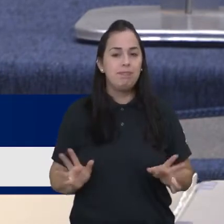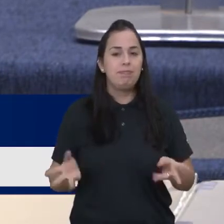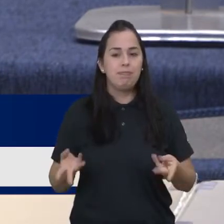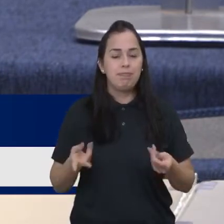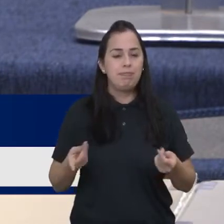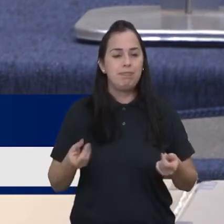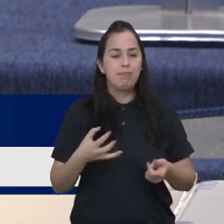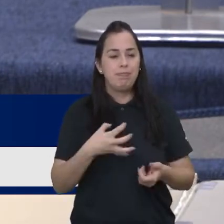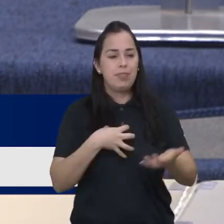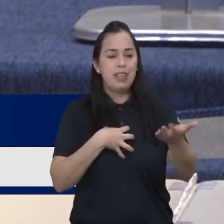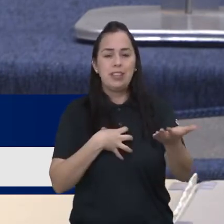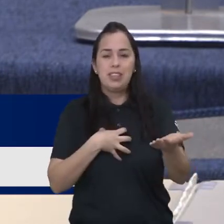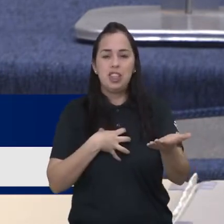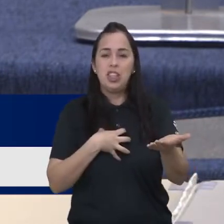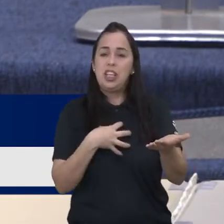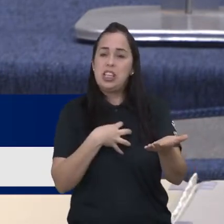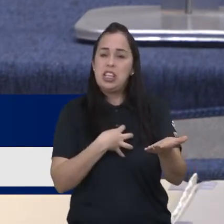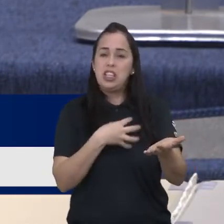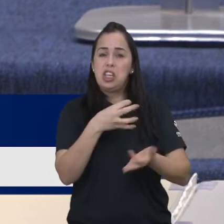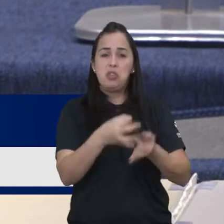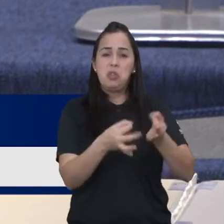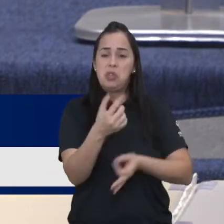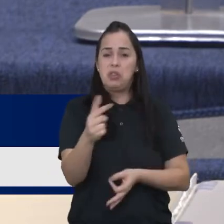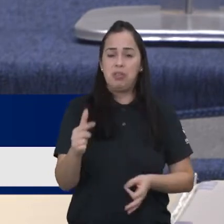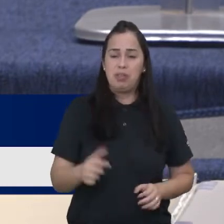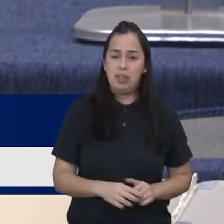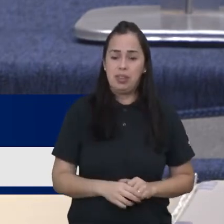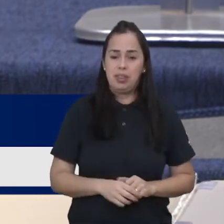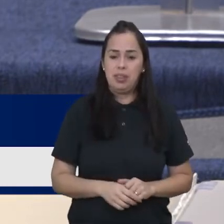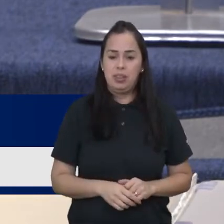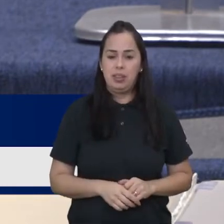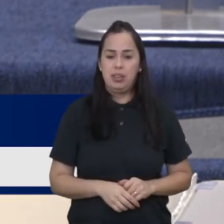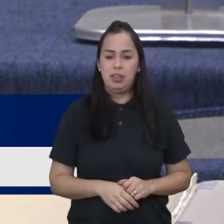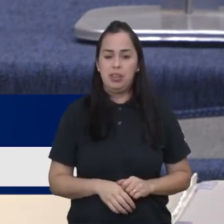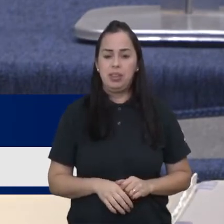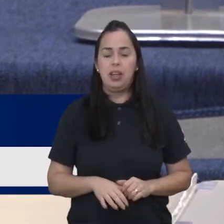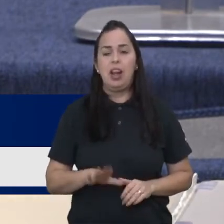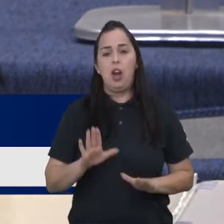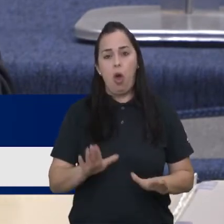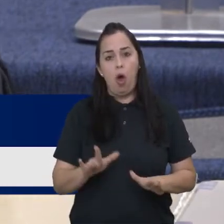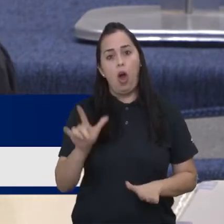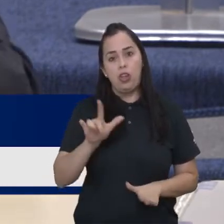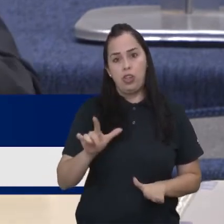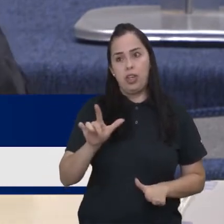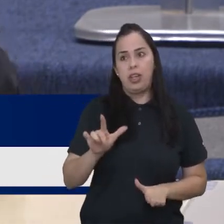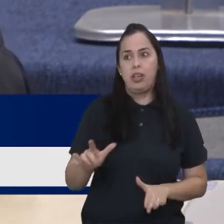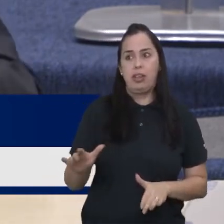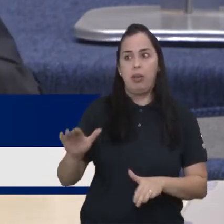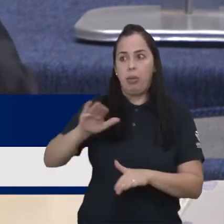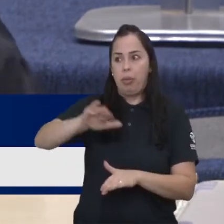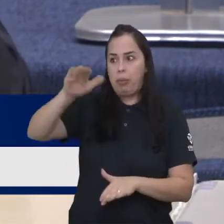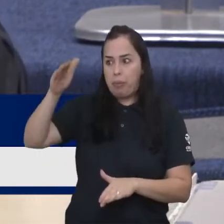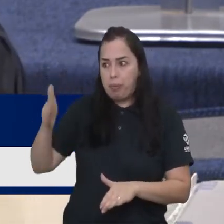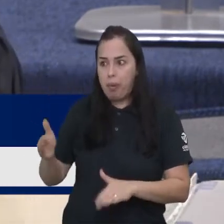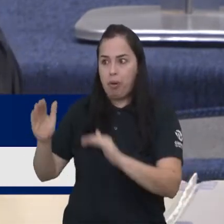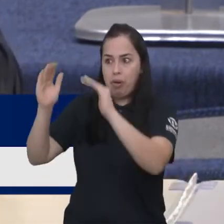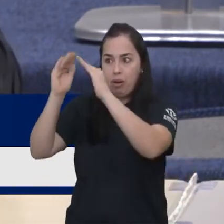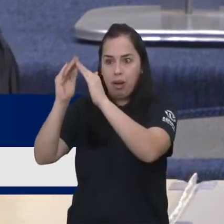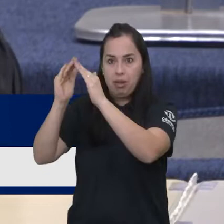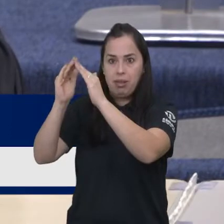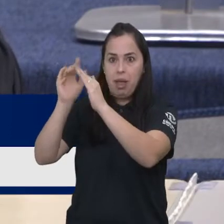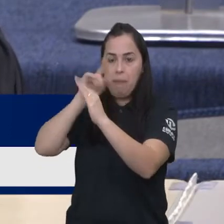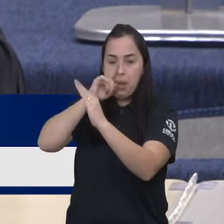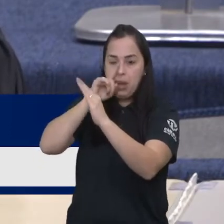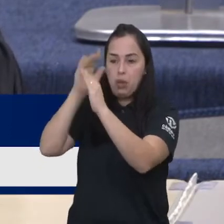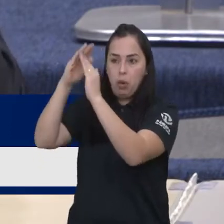Mas é a sensação de injustiça e da desnecessidade daquela demolição. Não é o caso de áreas de risco, de pessoas que estão correndo risco. que é